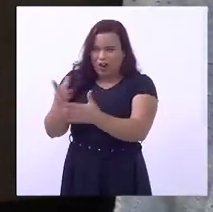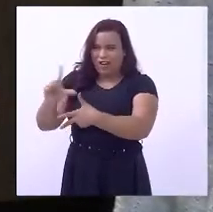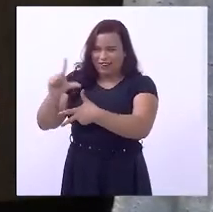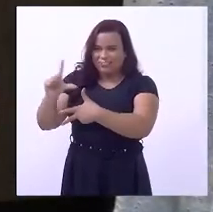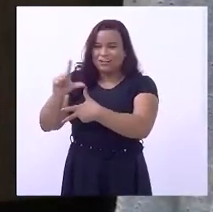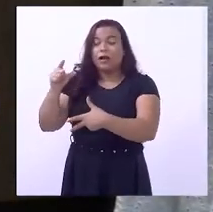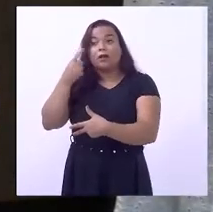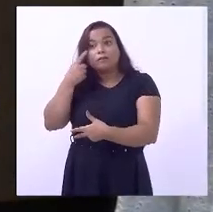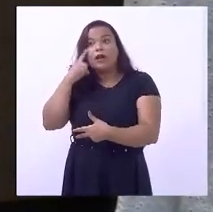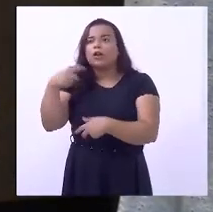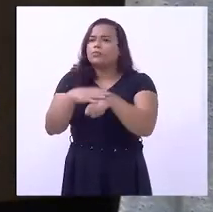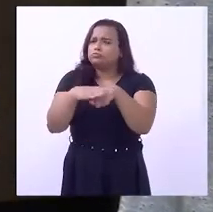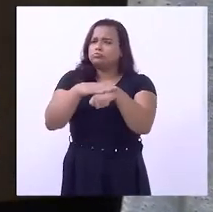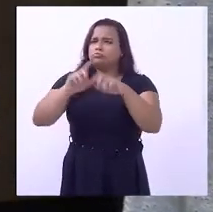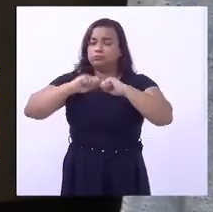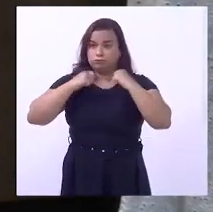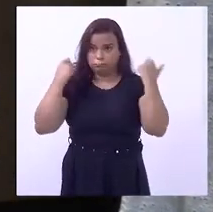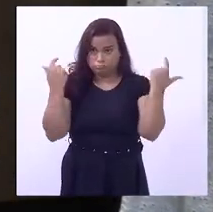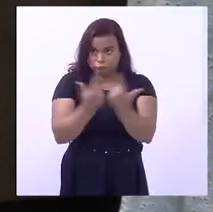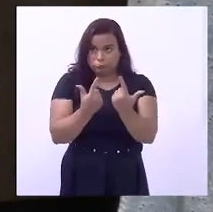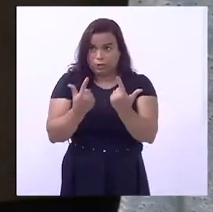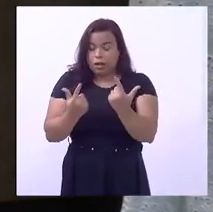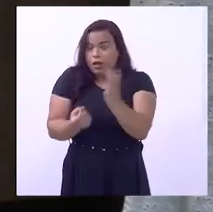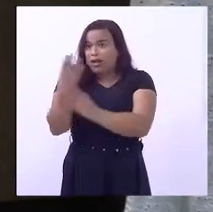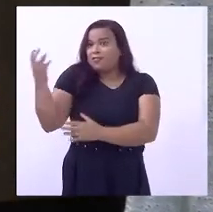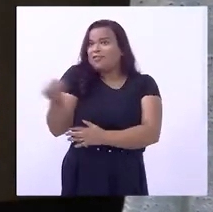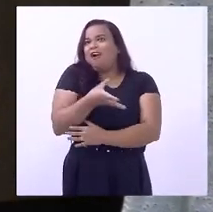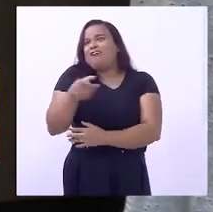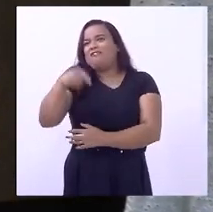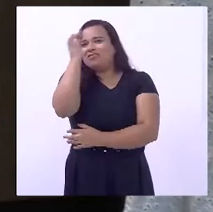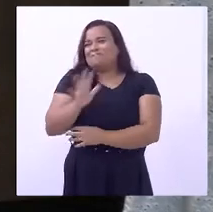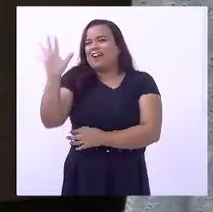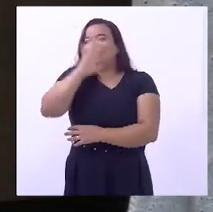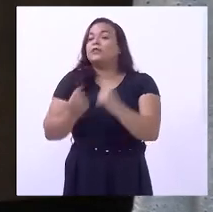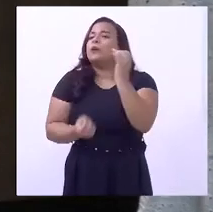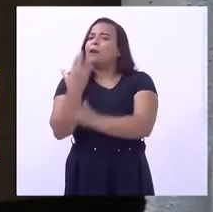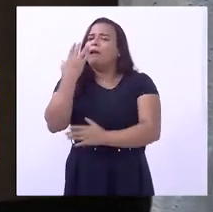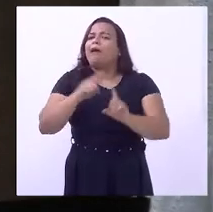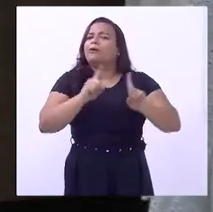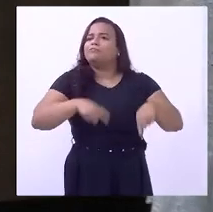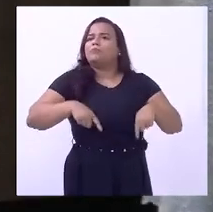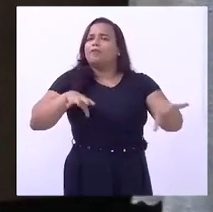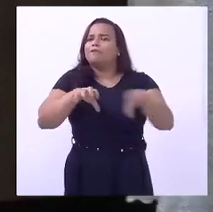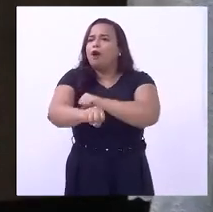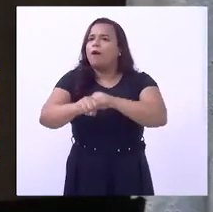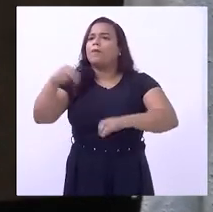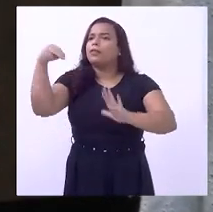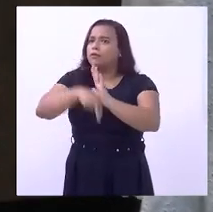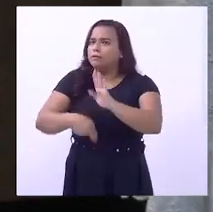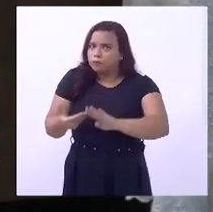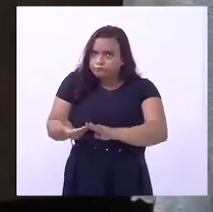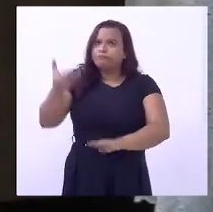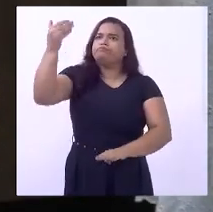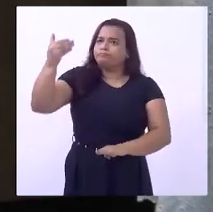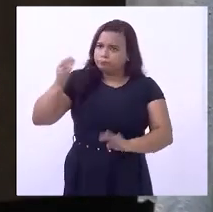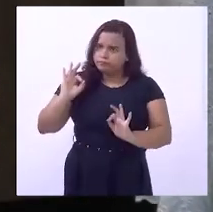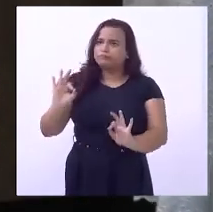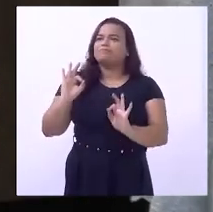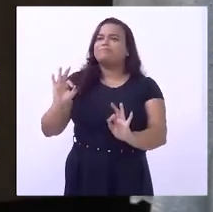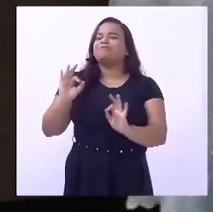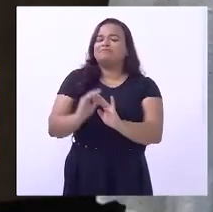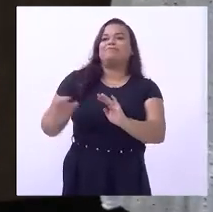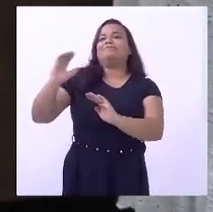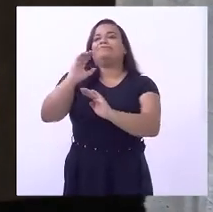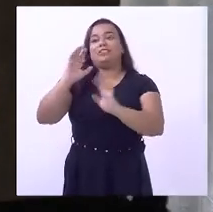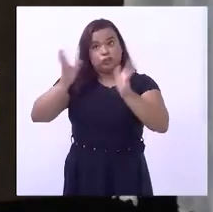Assembleia Legislativa inove no Brasil, proporcionando aos seus quadros uma formação de alto nível, como já tem feito com a pós-graduação lato sensu,